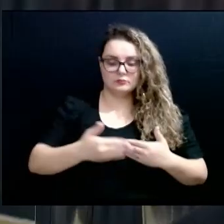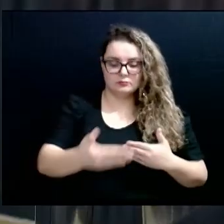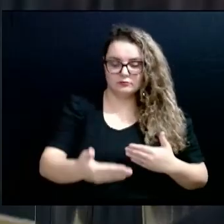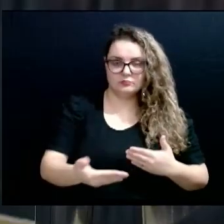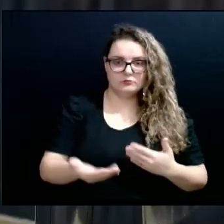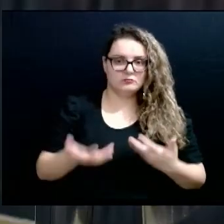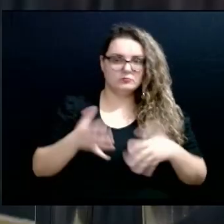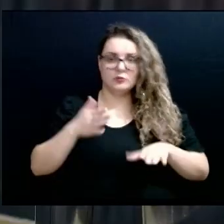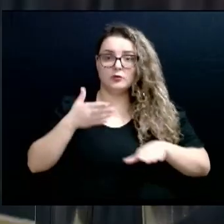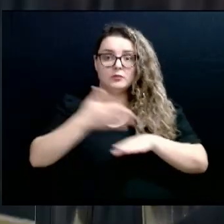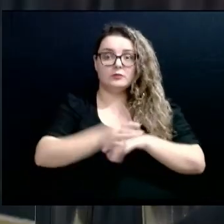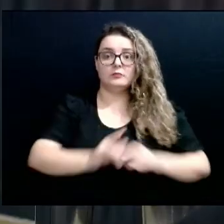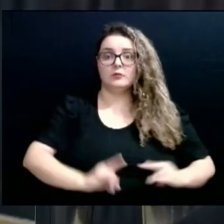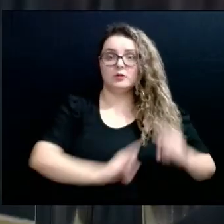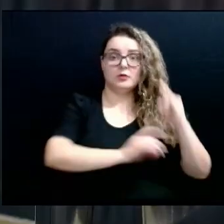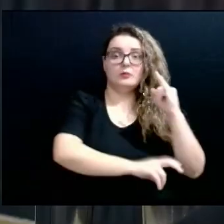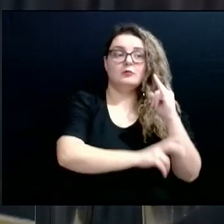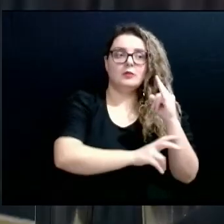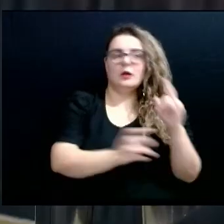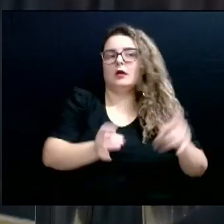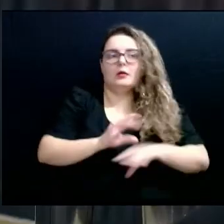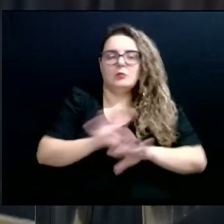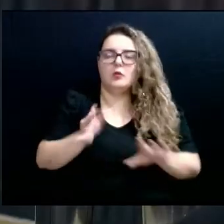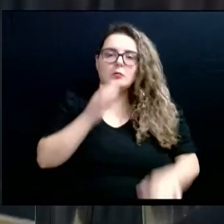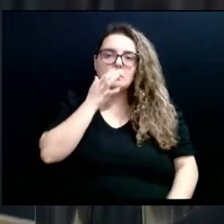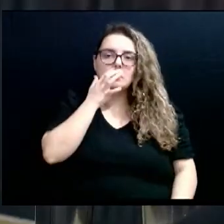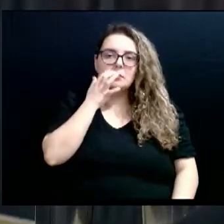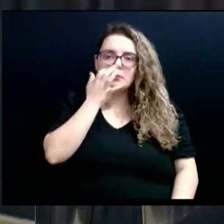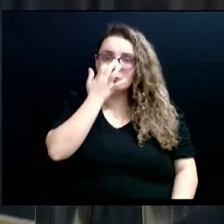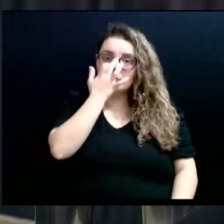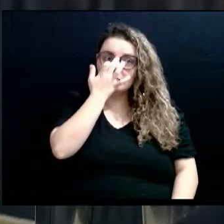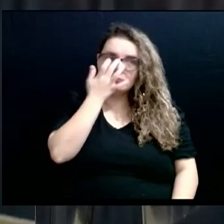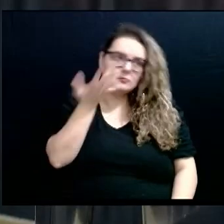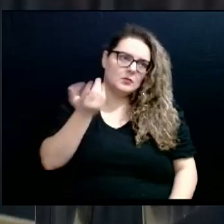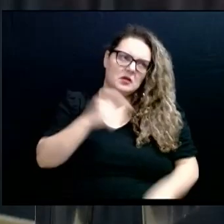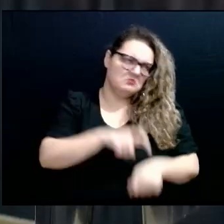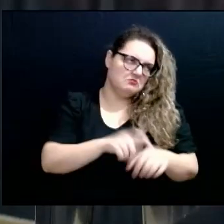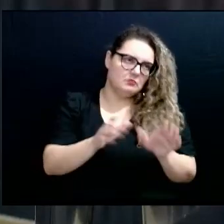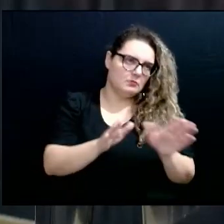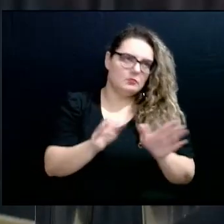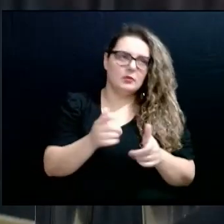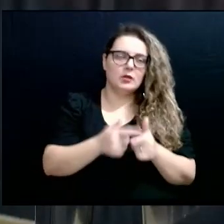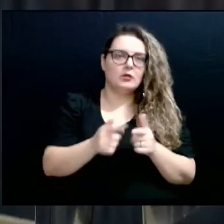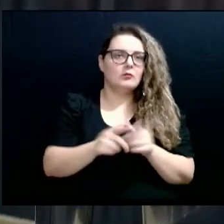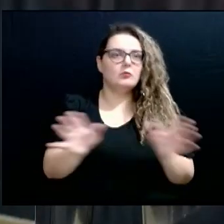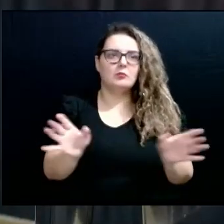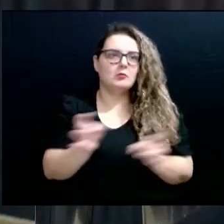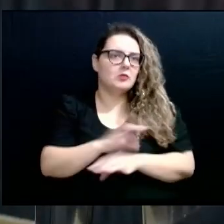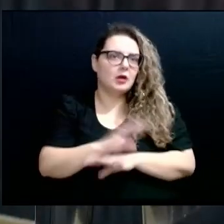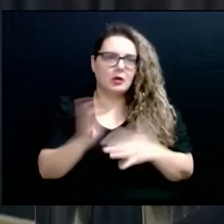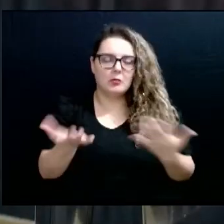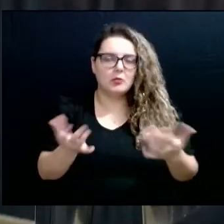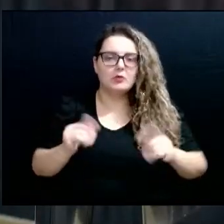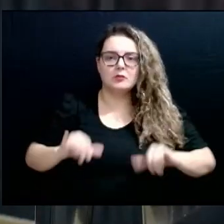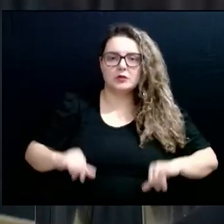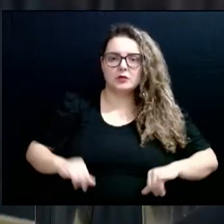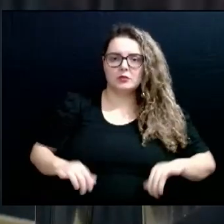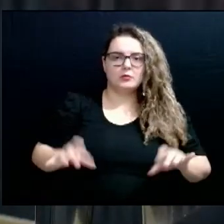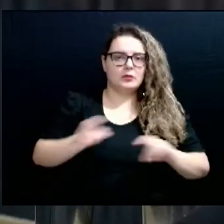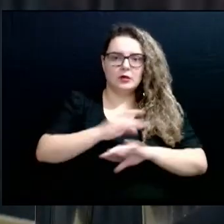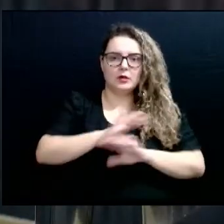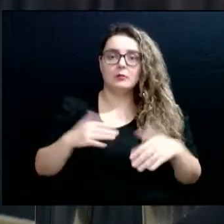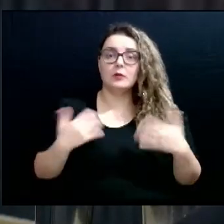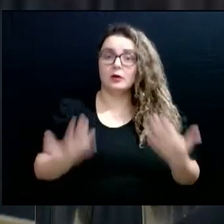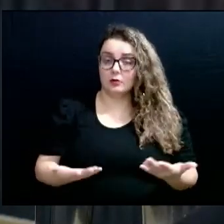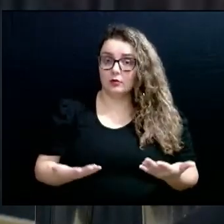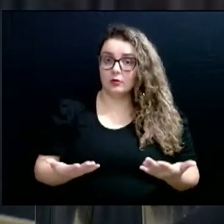mas depois passou, a gente chama isso de uma situação ali, teve um problema, teve um sofrimento e passou, né? Agora, se